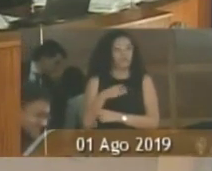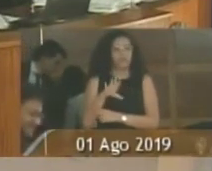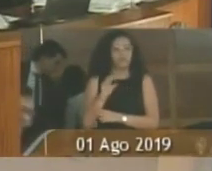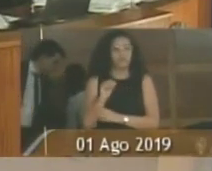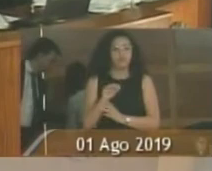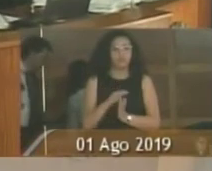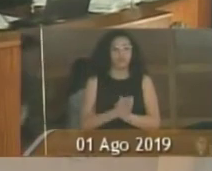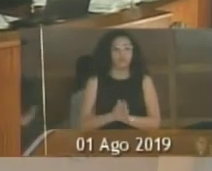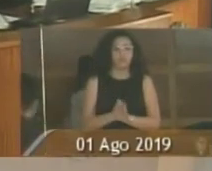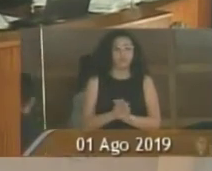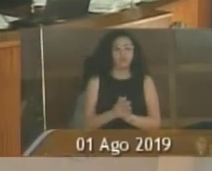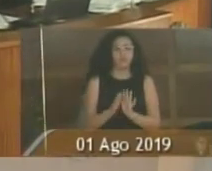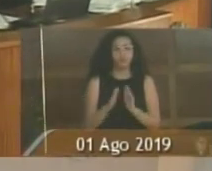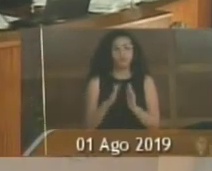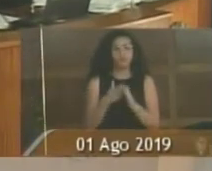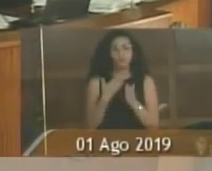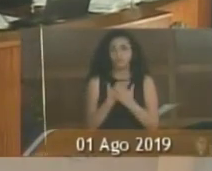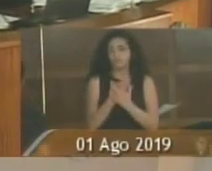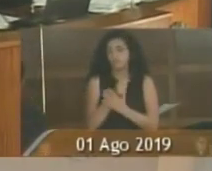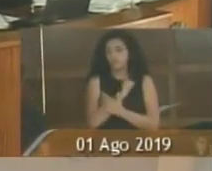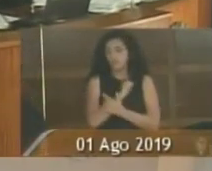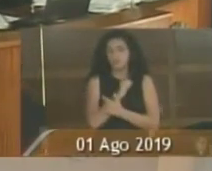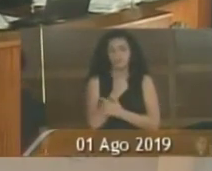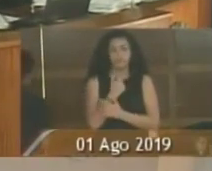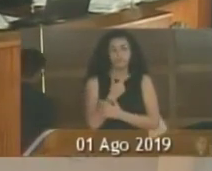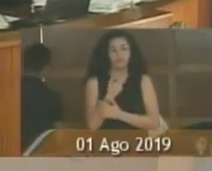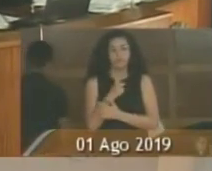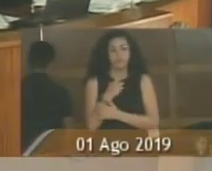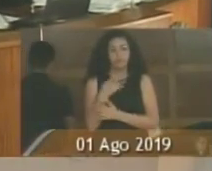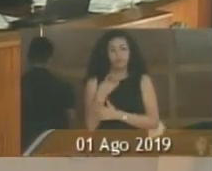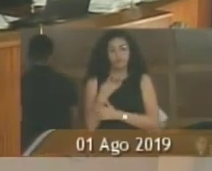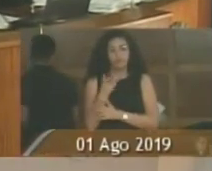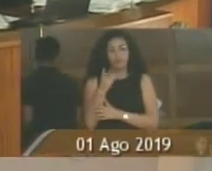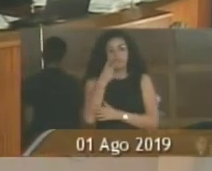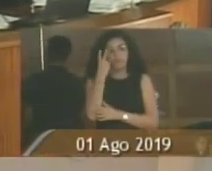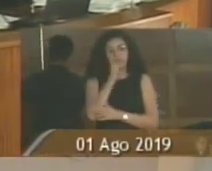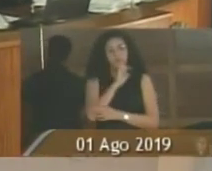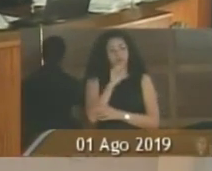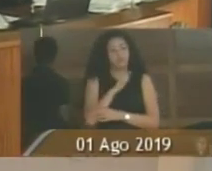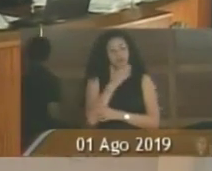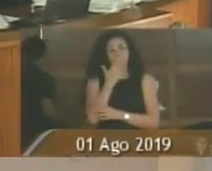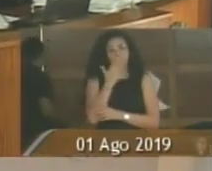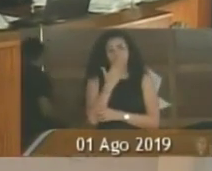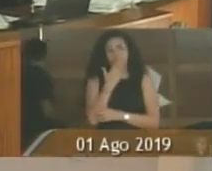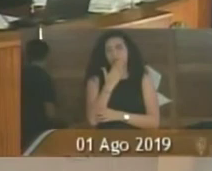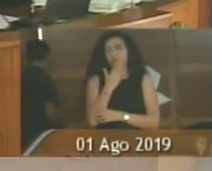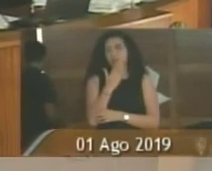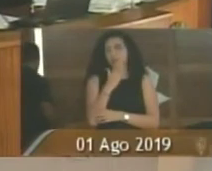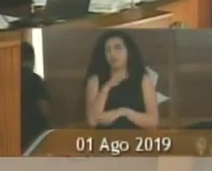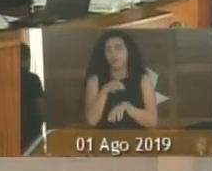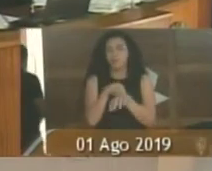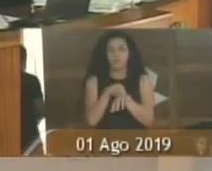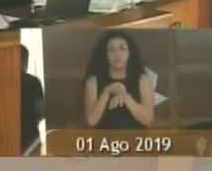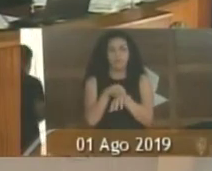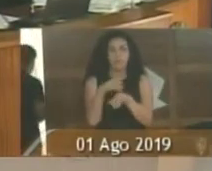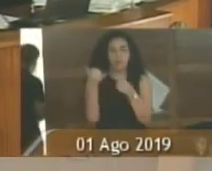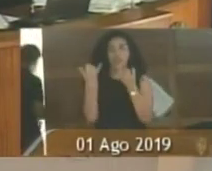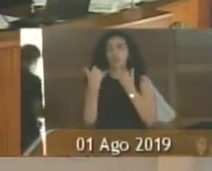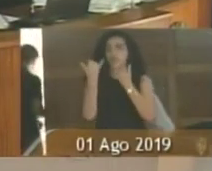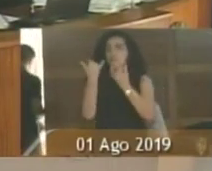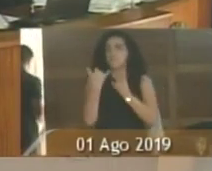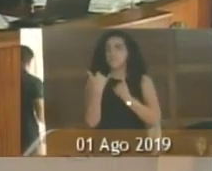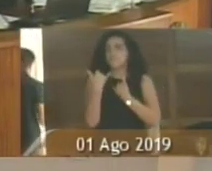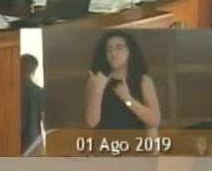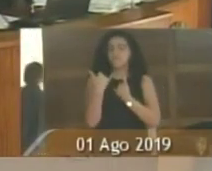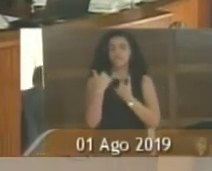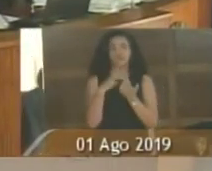Em discussão única, o requerimento 254, de autoria do vereador Zé Augusto, solicitando à Fundação de Turismo de Angra dos Reis informações